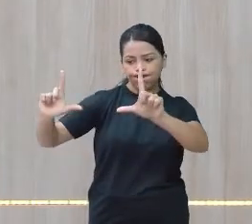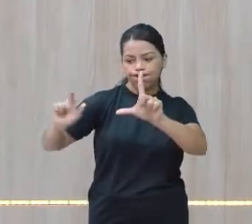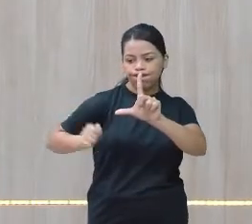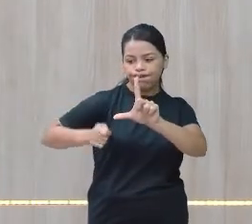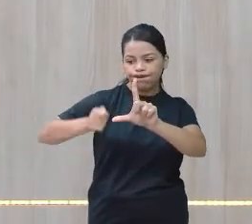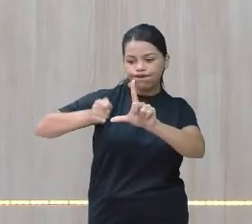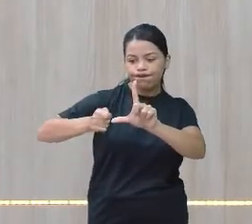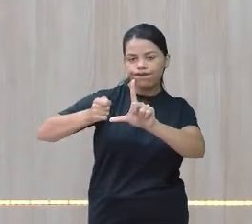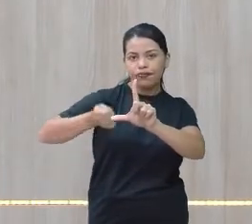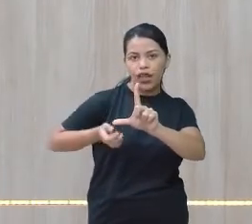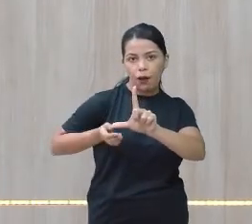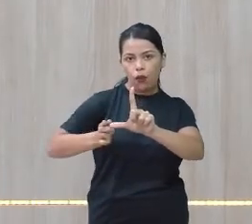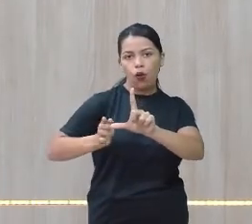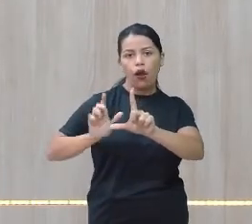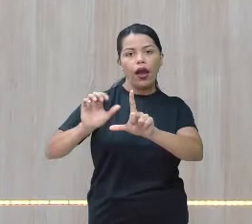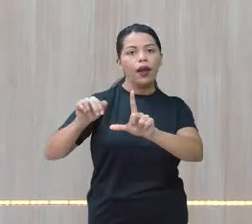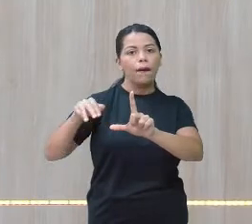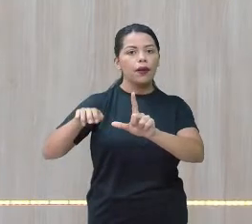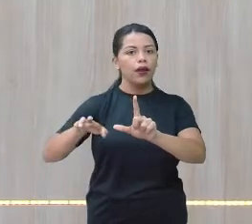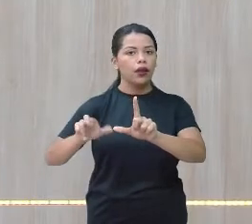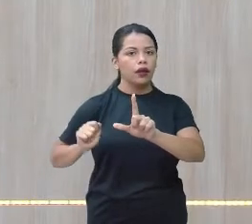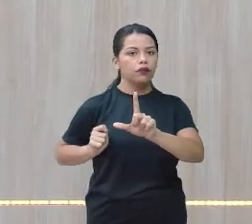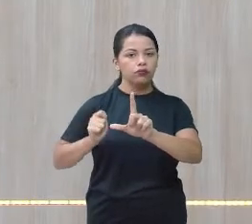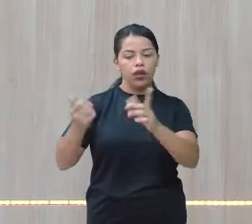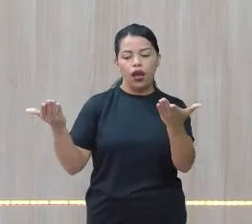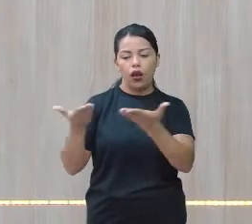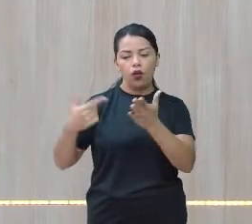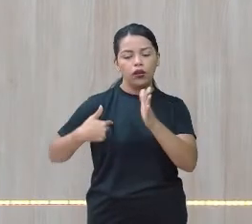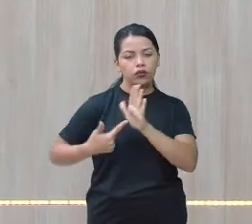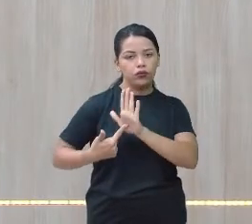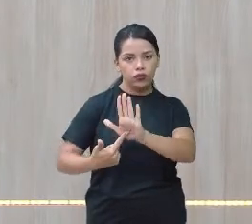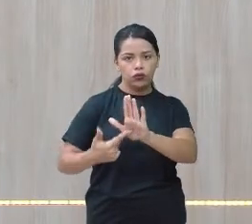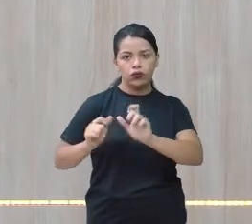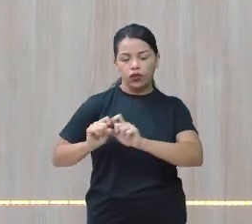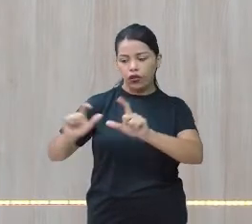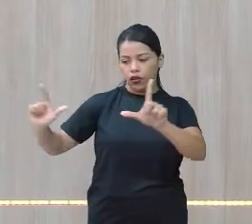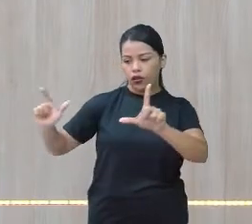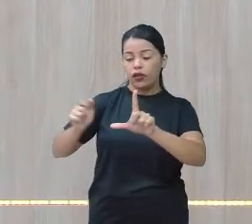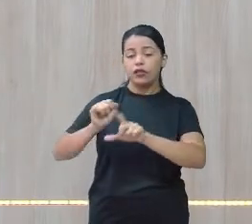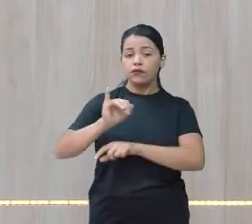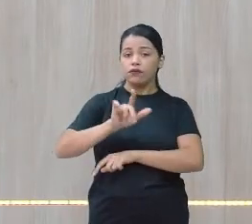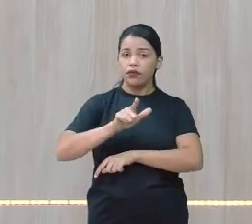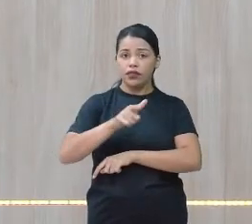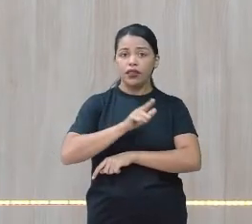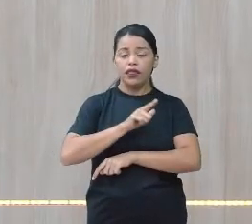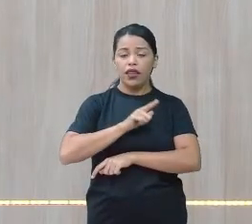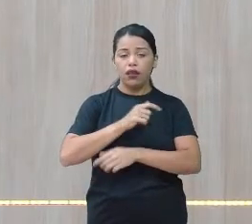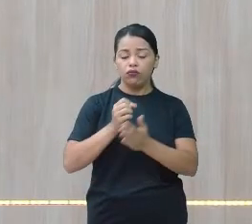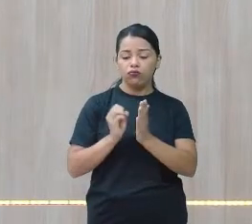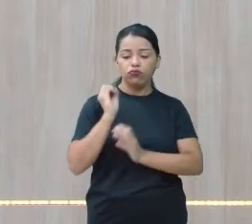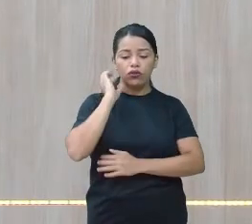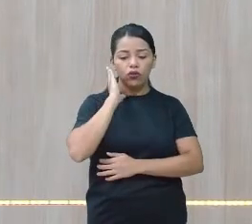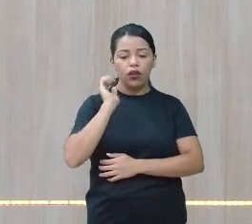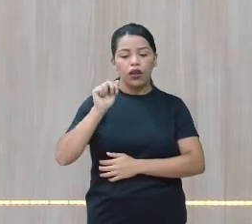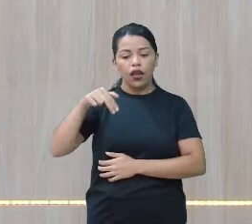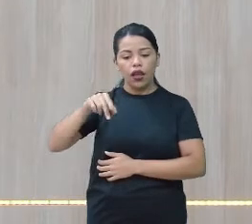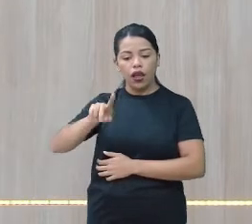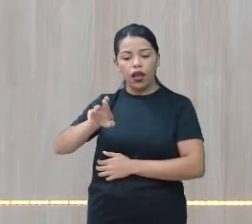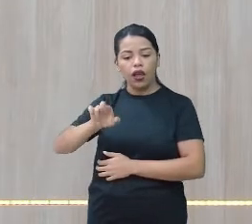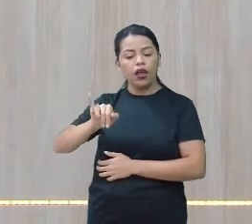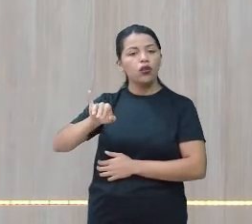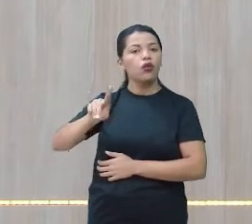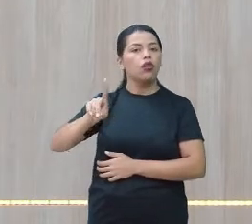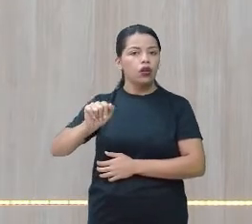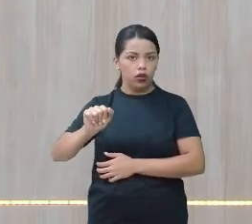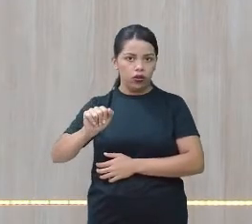colocar agora um QR Code para quem tem o celular Android, né? Se você tem um